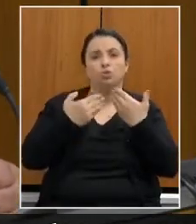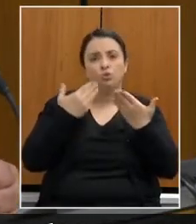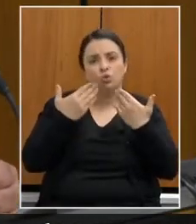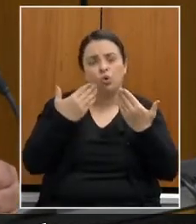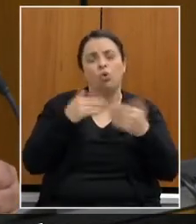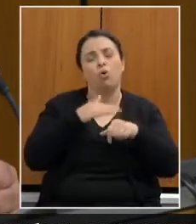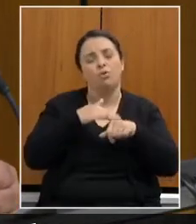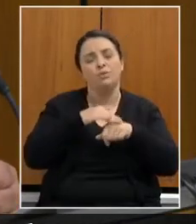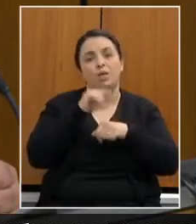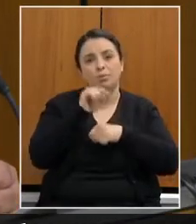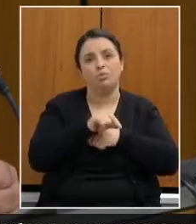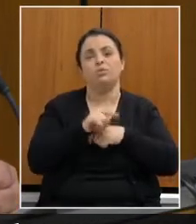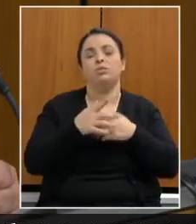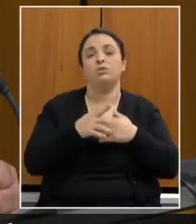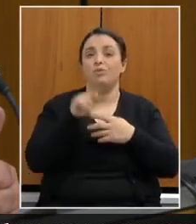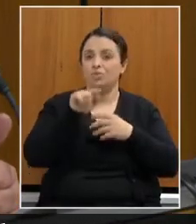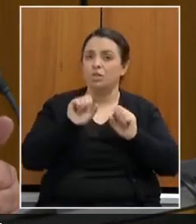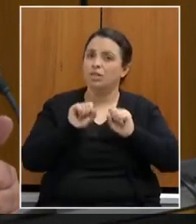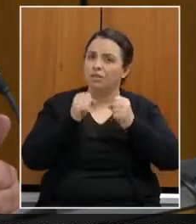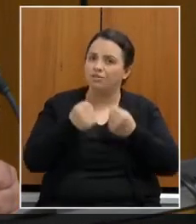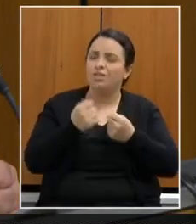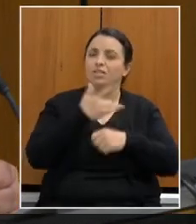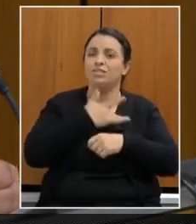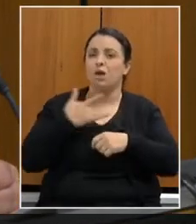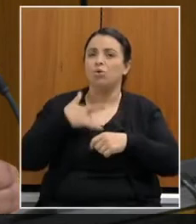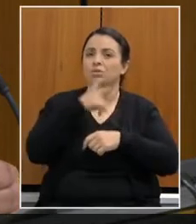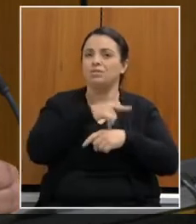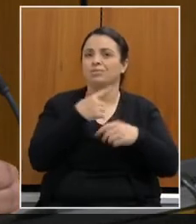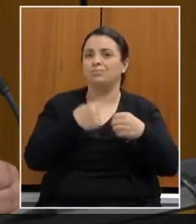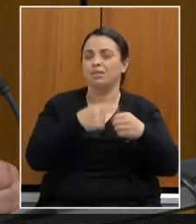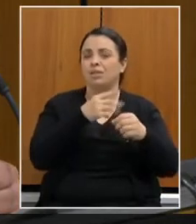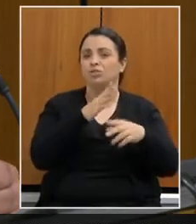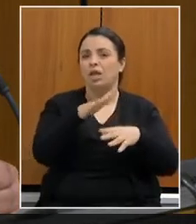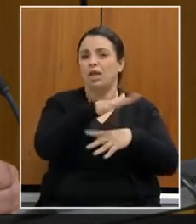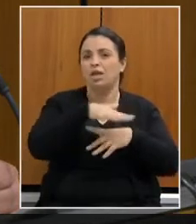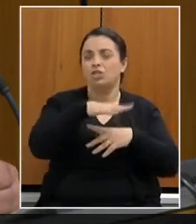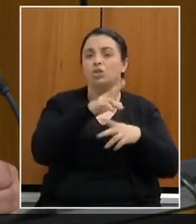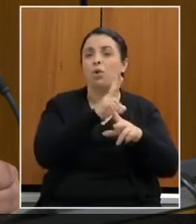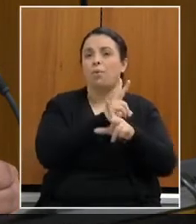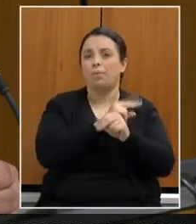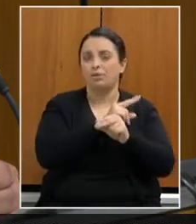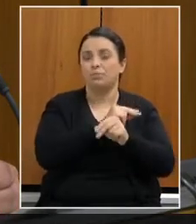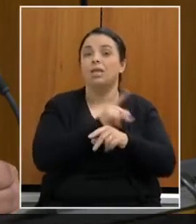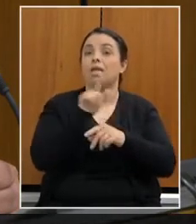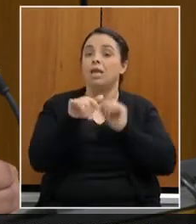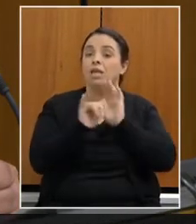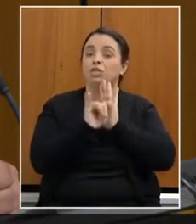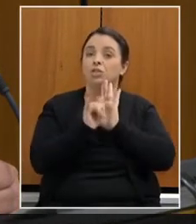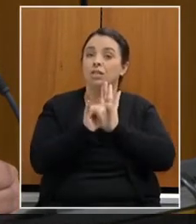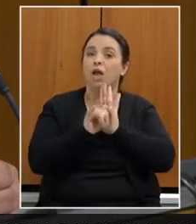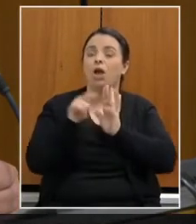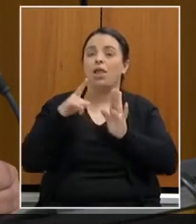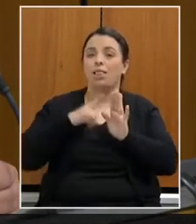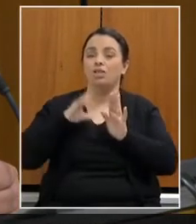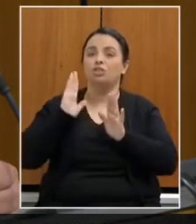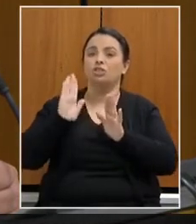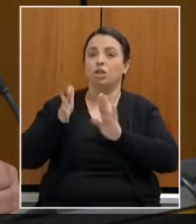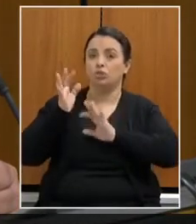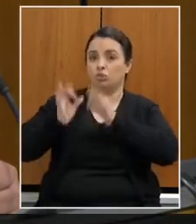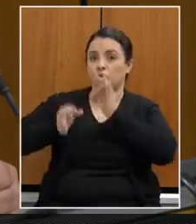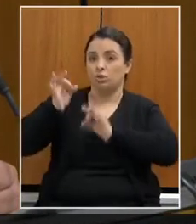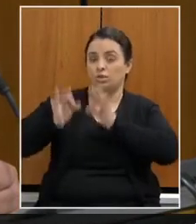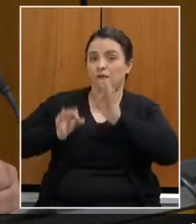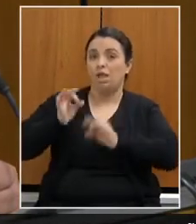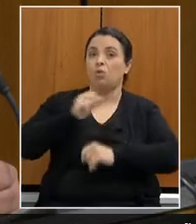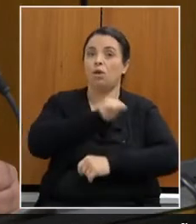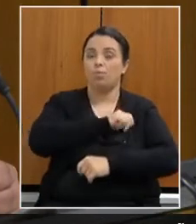de Patos de Minas faço questão de ter esse momento com o senhor lembrando que o edital ele está judicializado ajuizado pelo Ministério